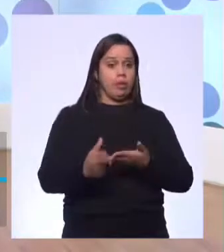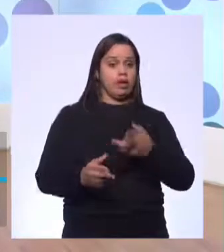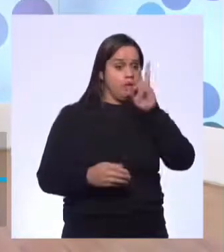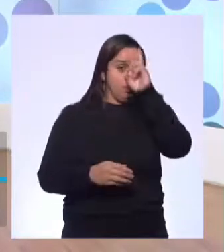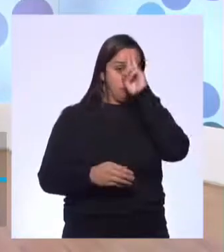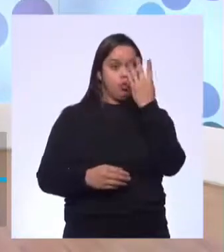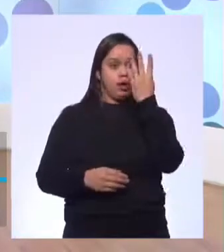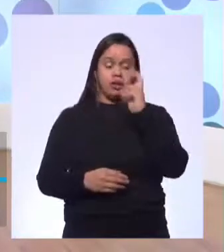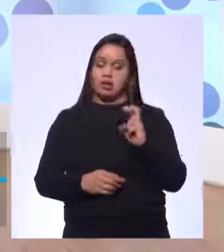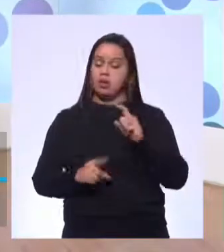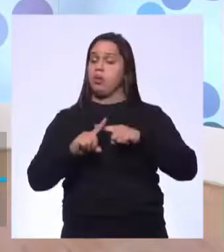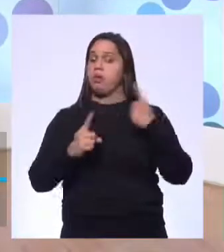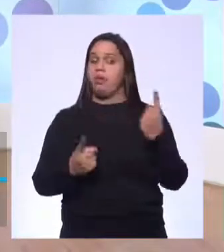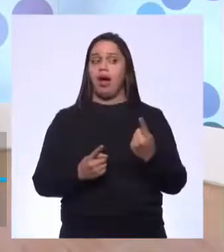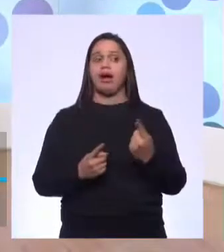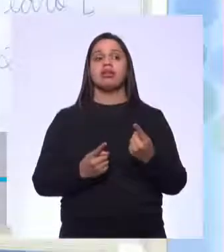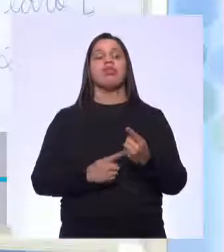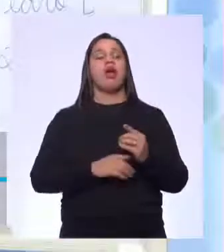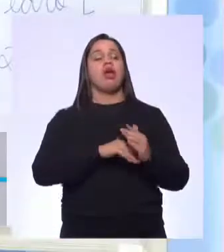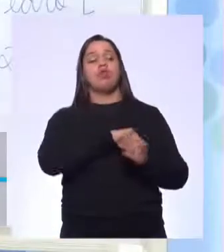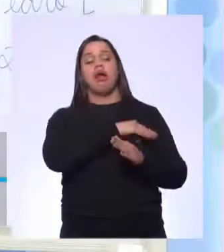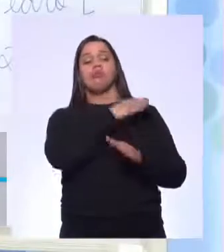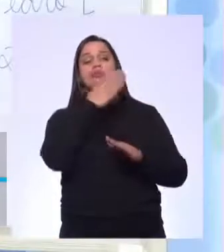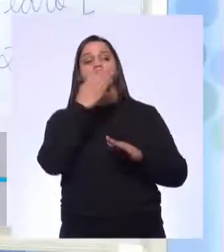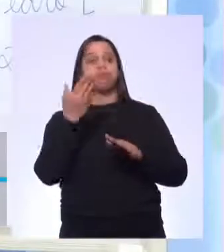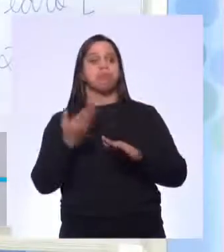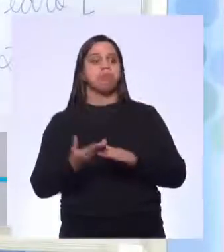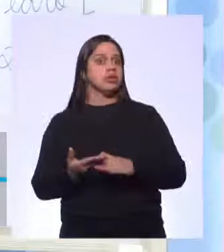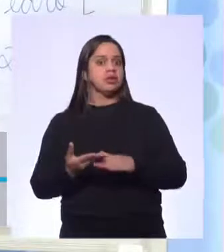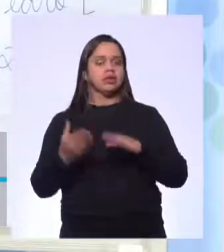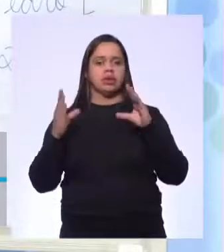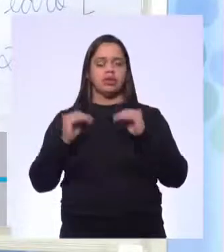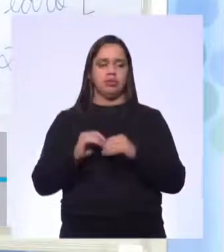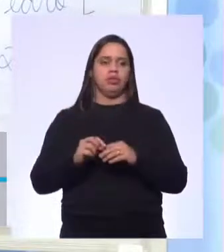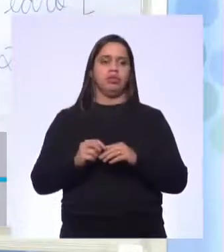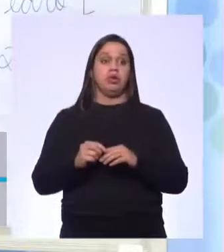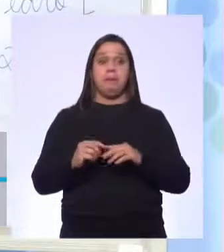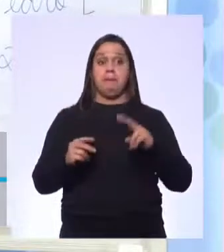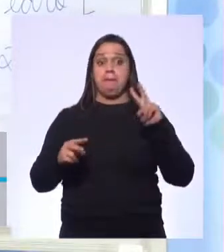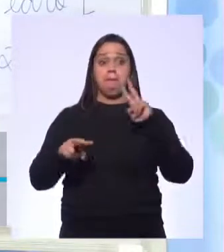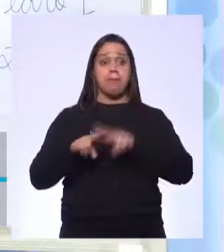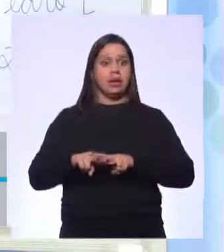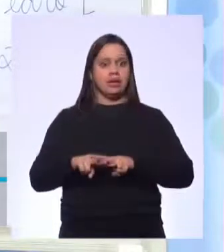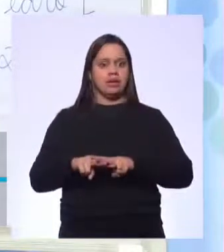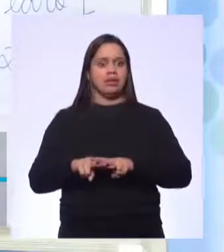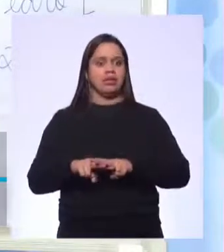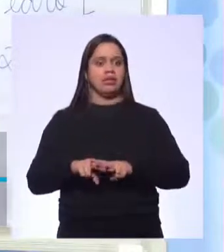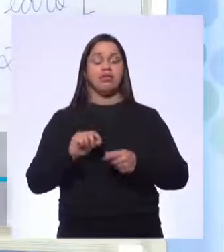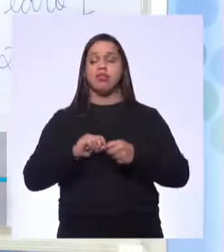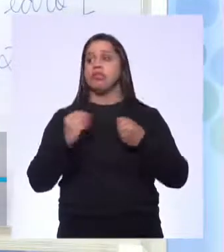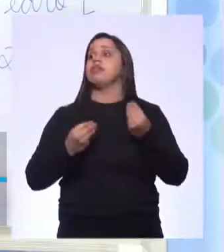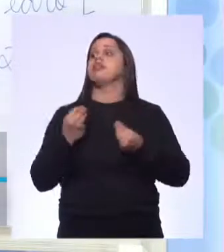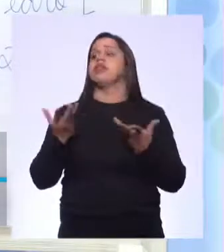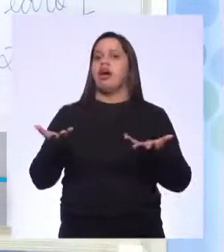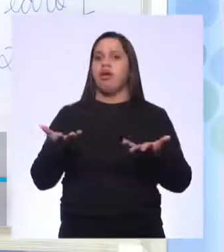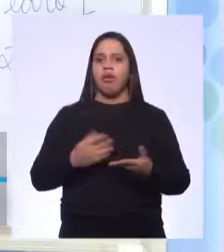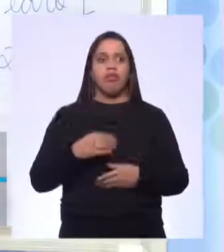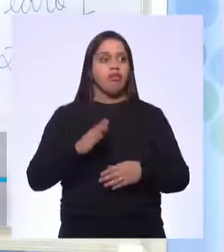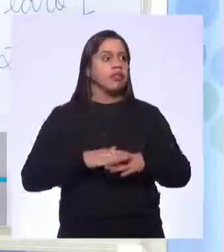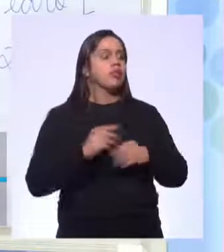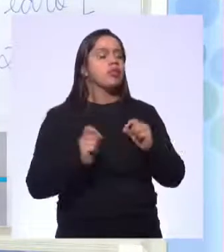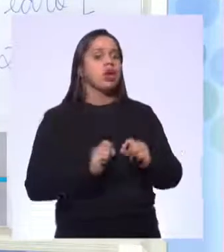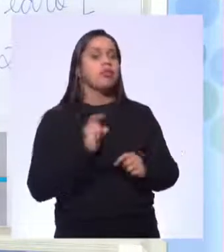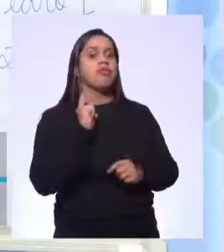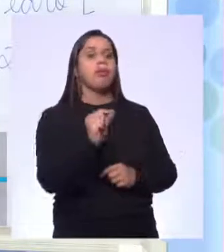45. Iniciou-se meio-dia e 45 e eles ficaram até o final do dia presos. E aí eles falam, gente, e agora? Como que a gente vai sair